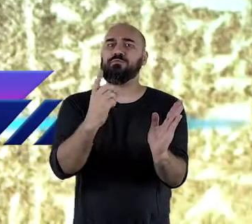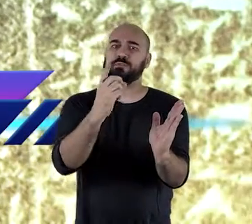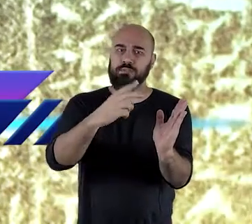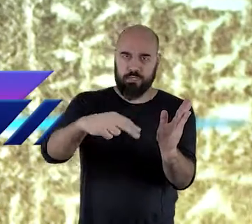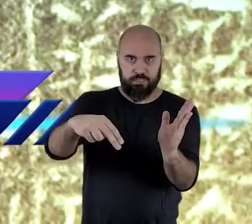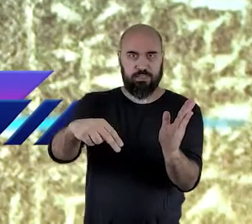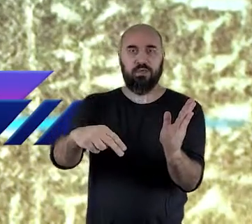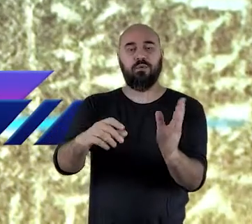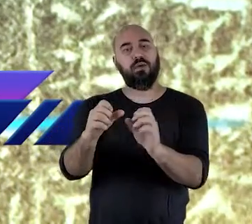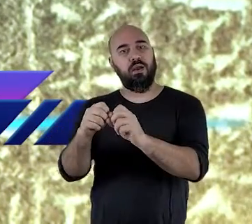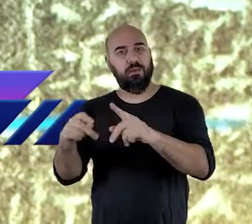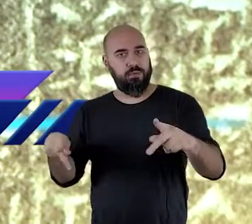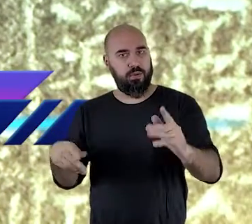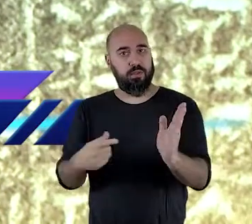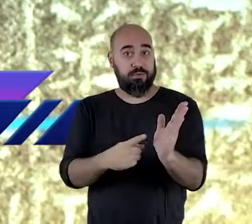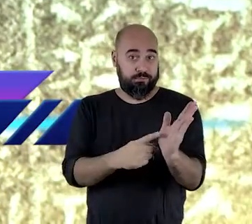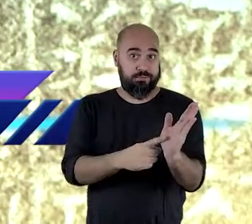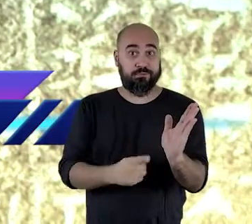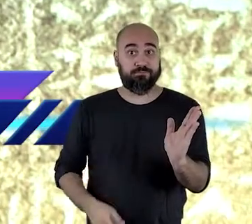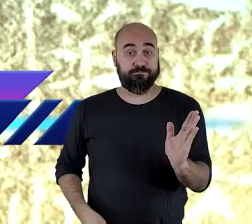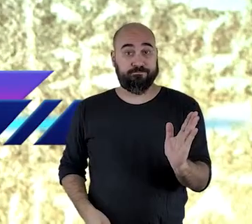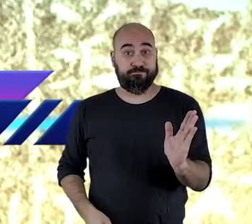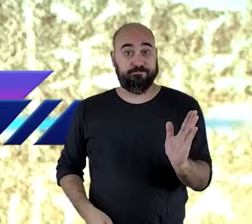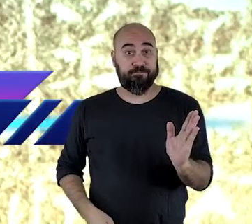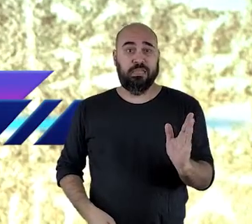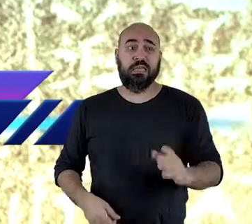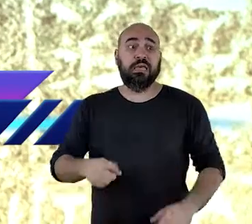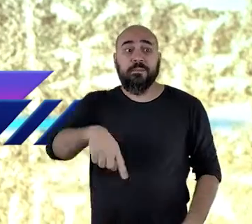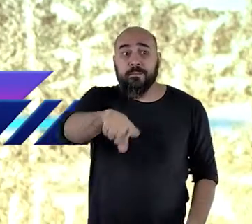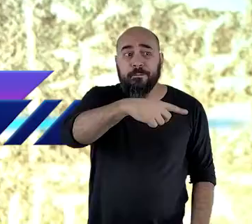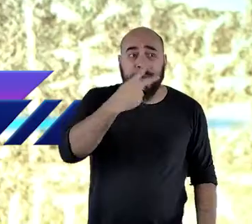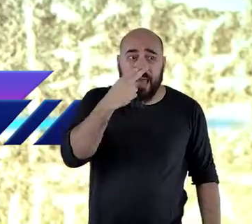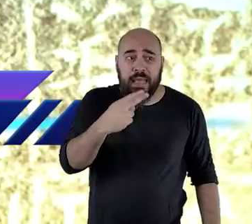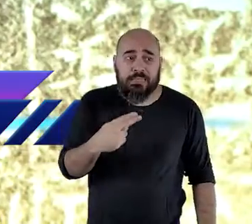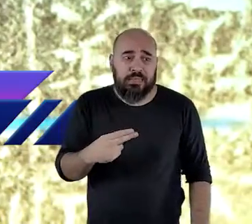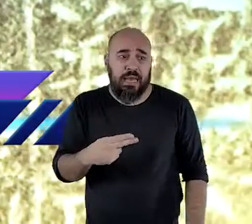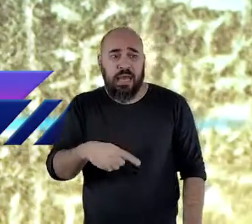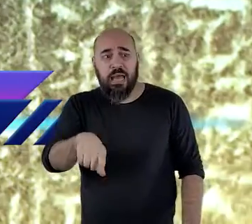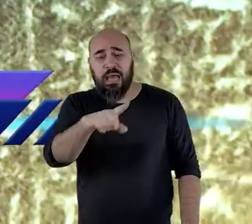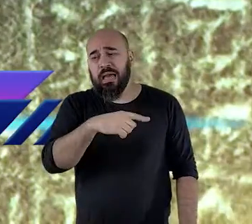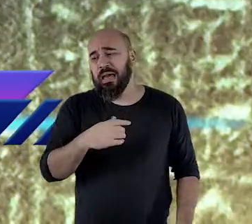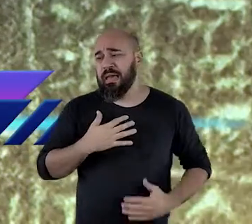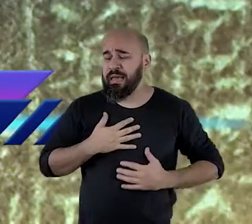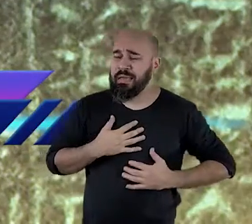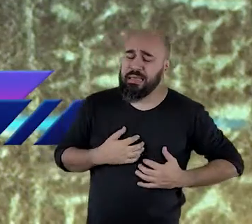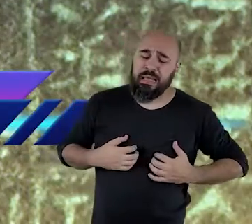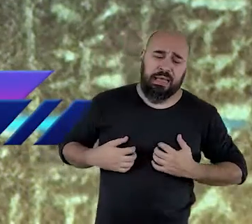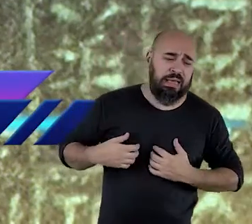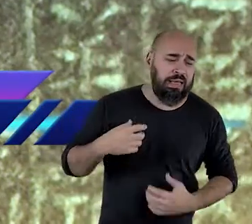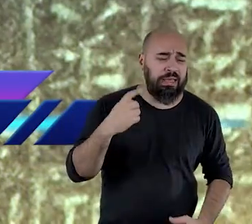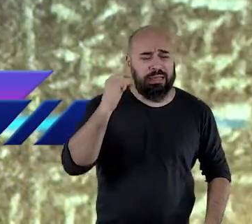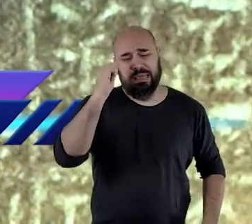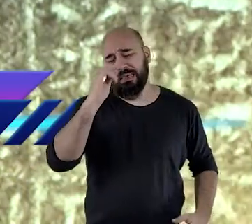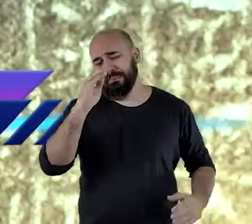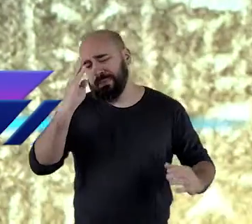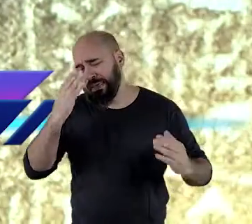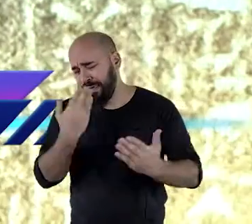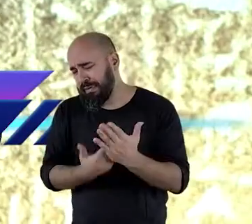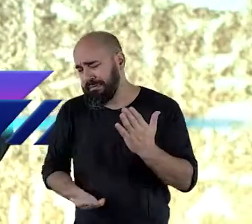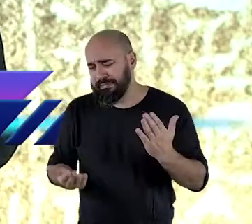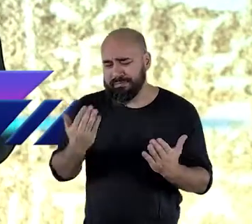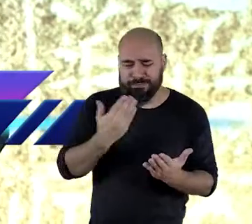derrota pode se tornar vitória quando nós descobrimos o valor da